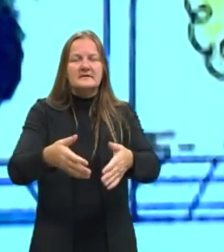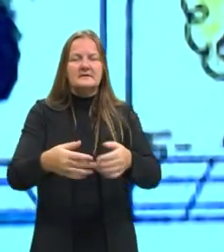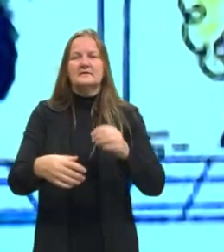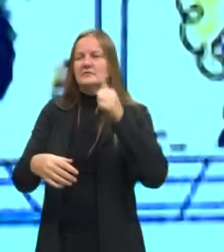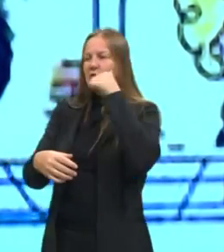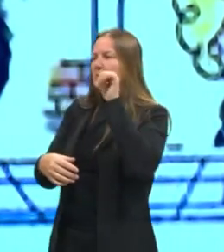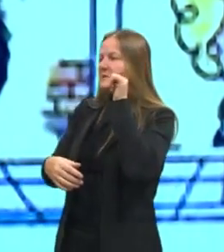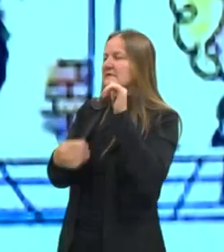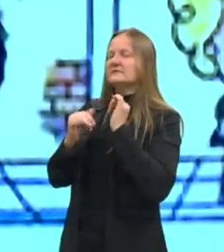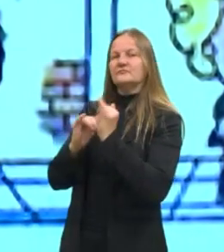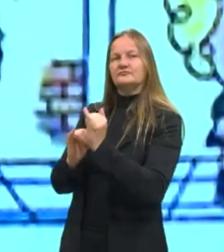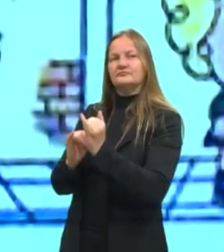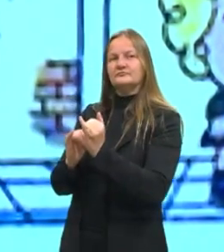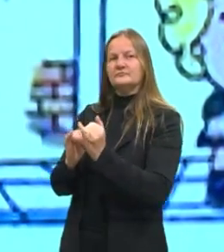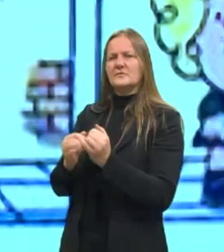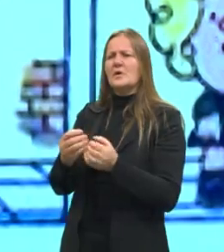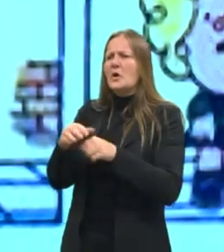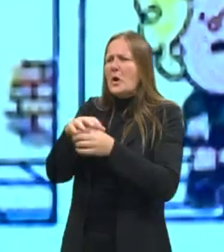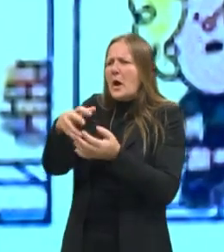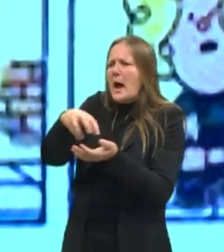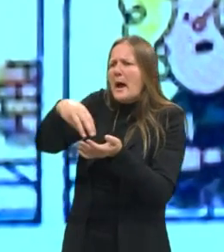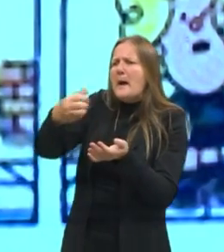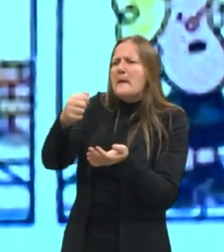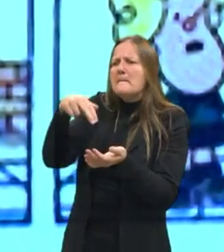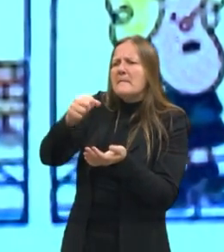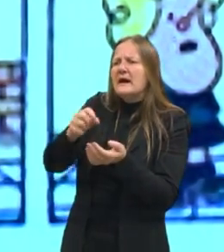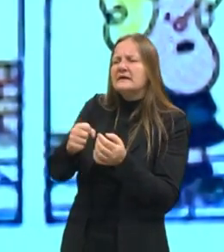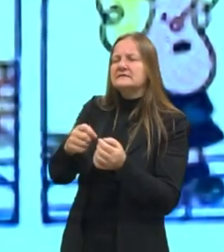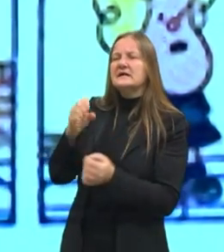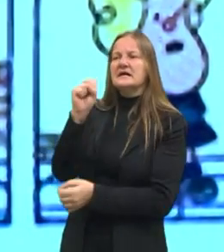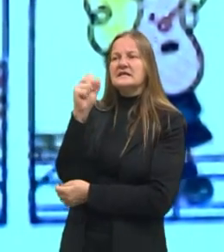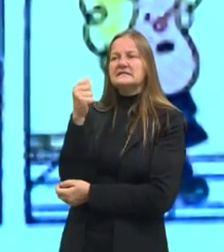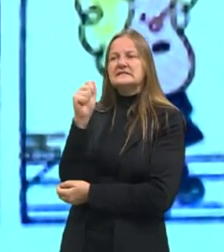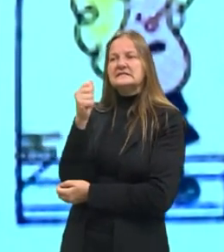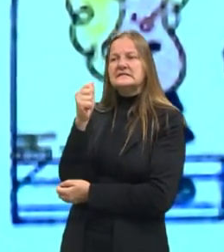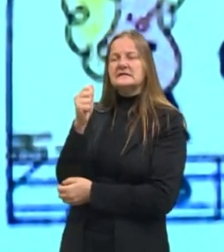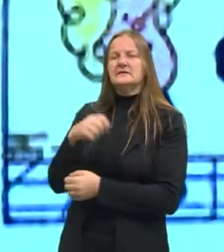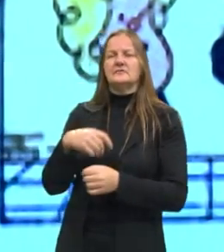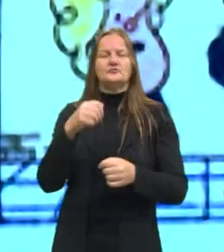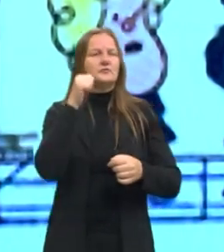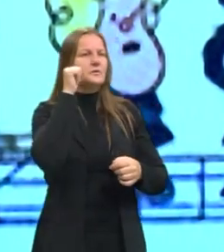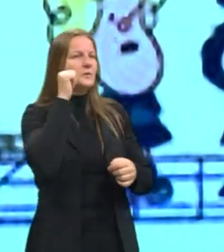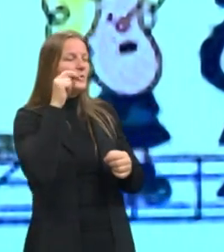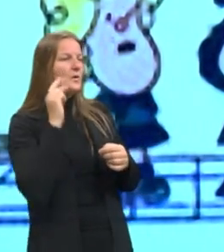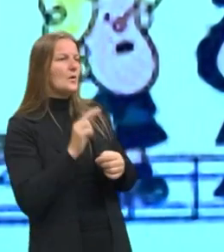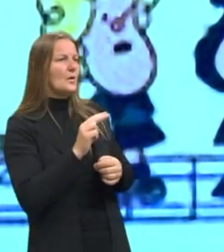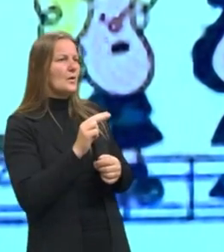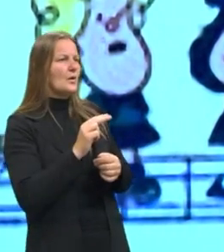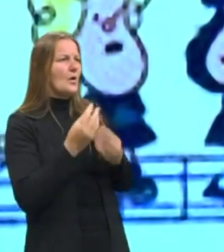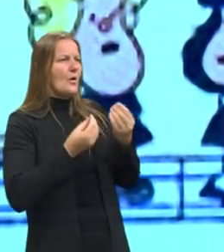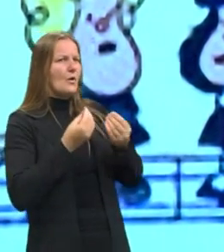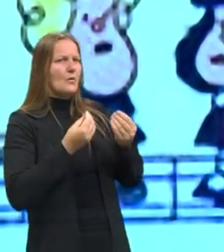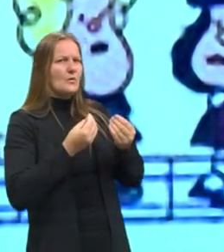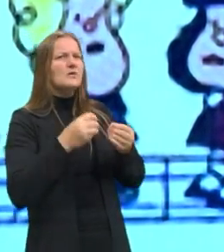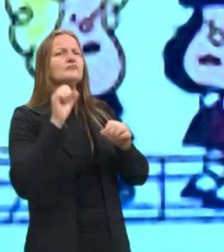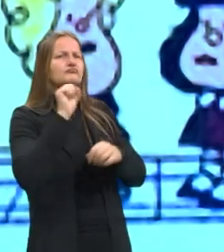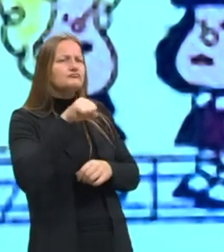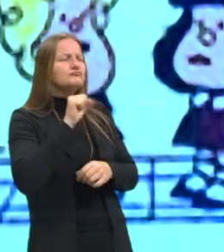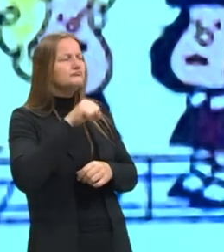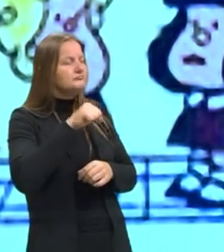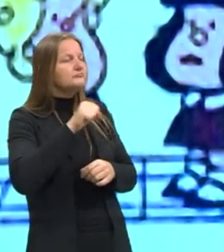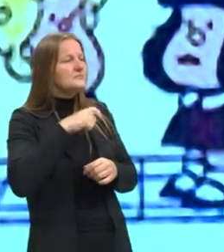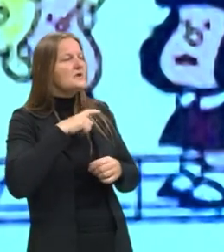menina responde, amassa é sã. A Mafalda responde a ela, sim,